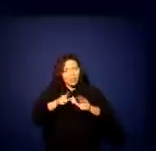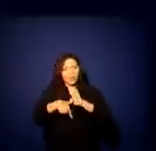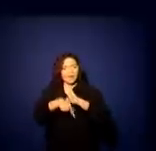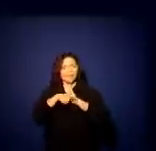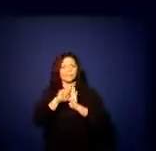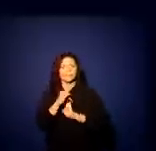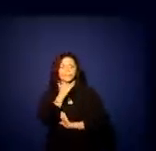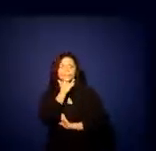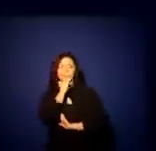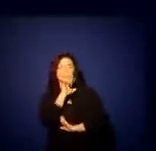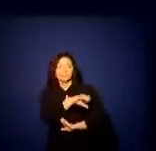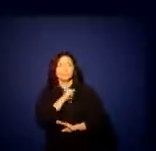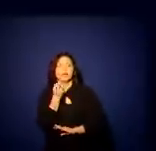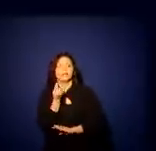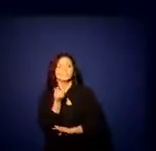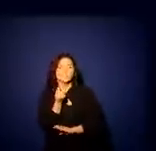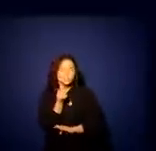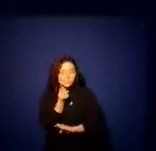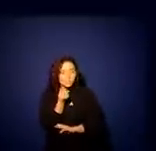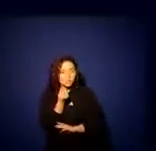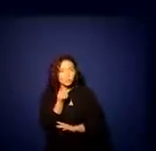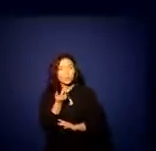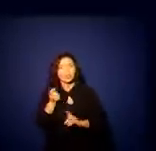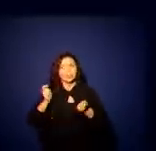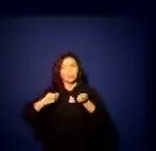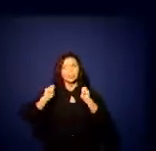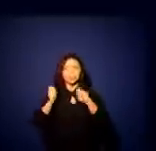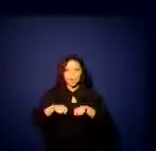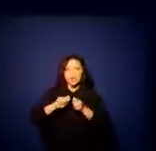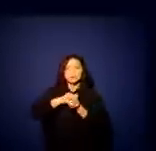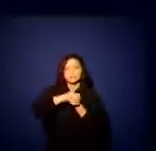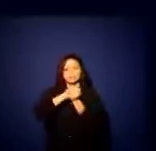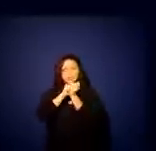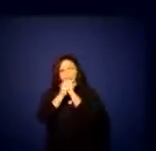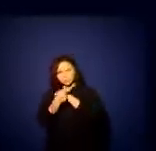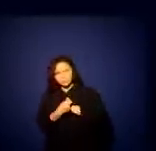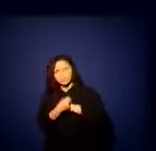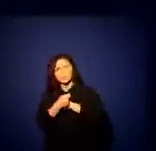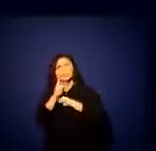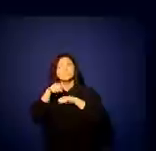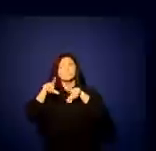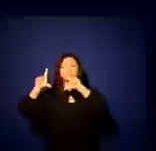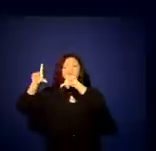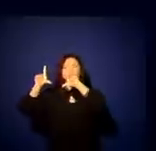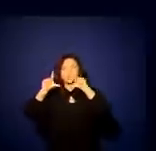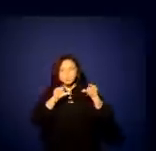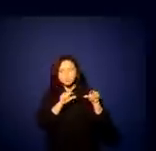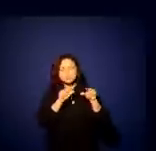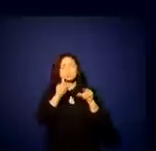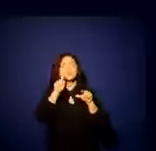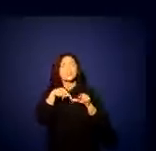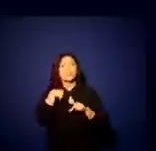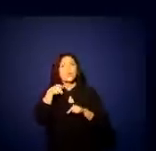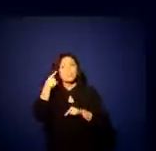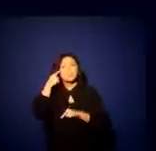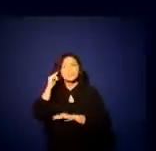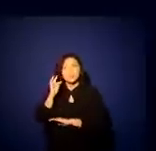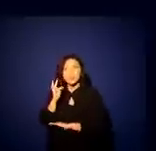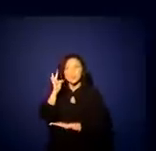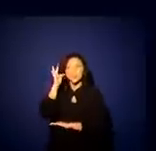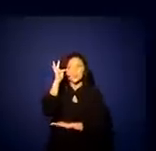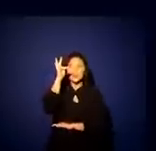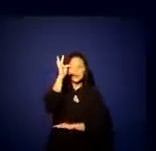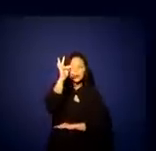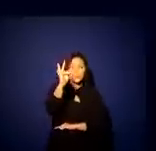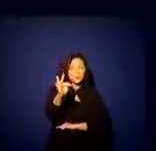que realmente reverteria isso seria exatamente a gente ter uma visibilidade de corte que teriam traz-se